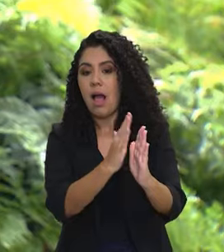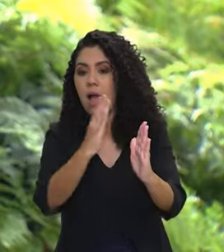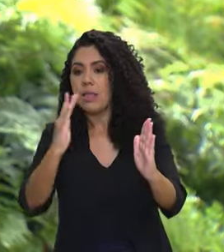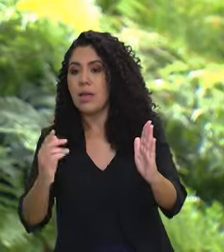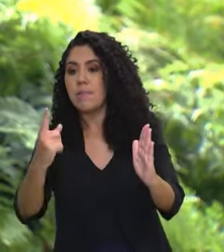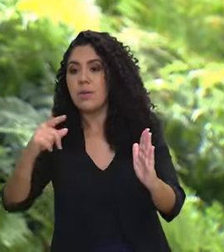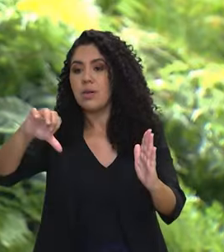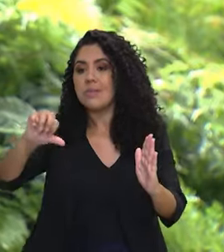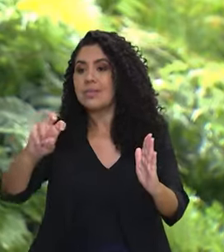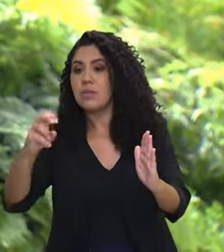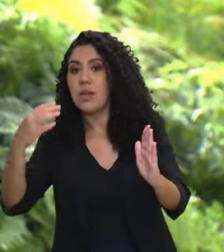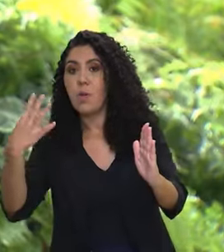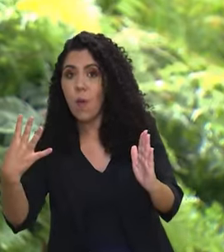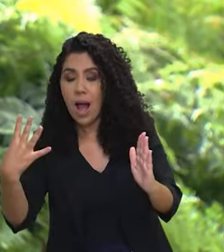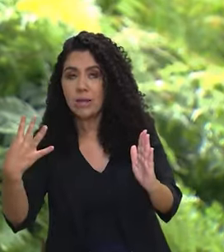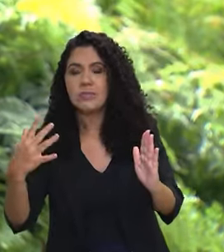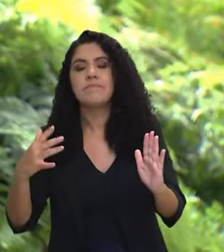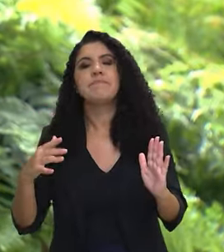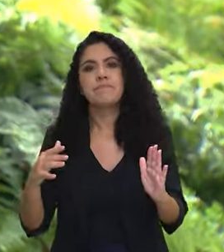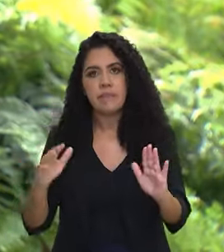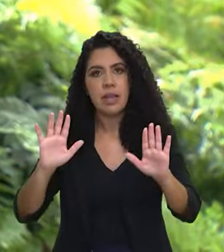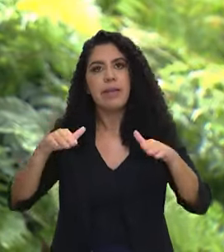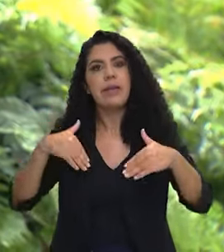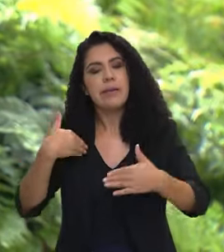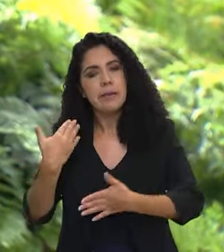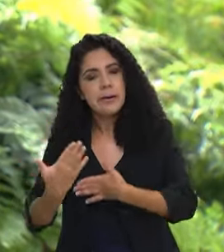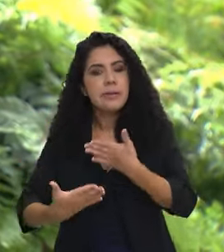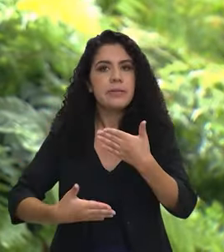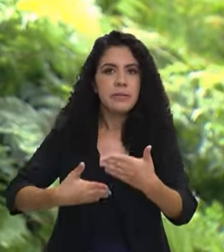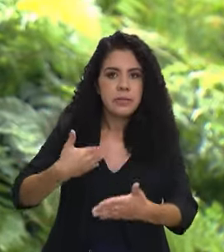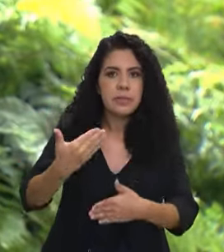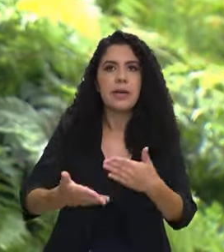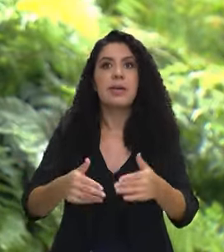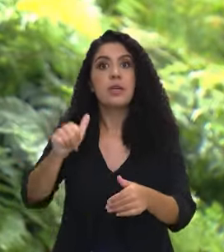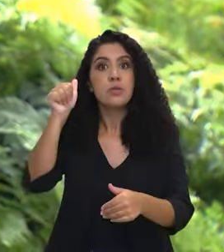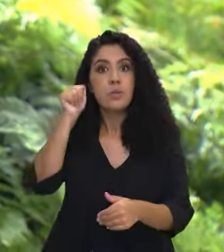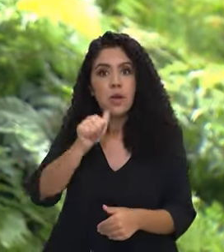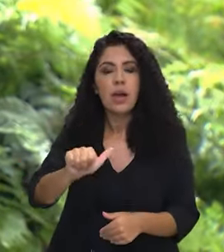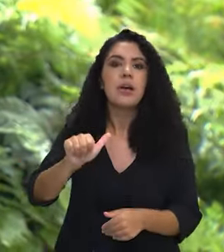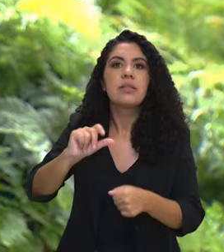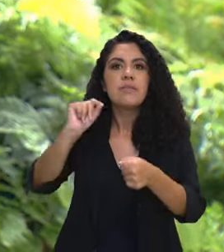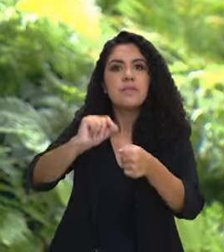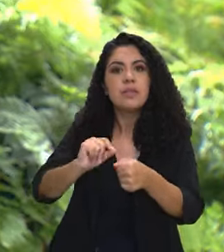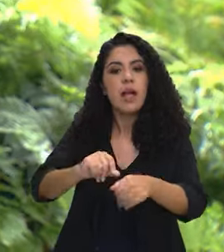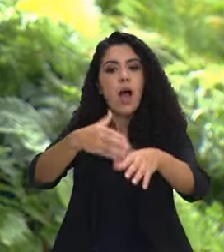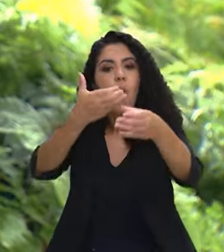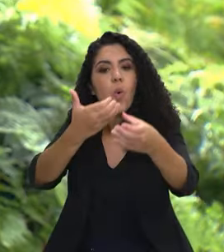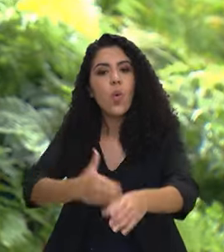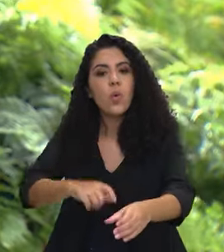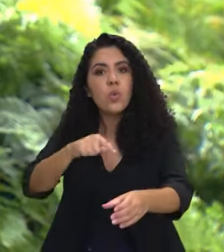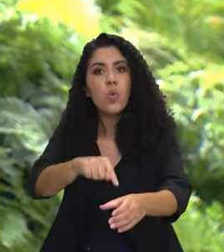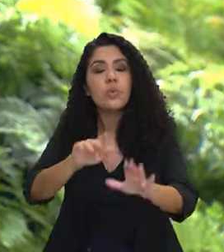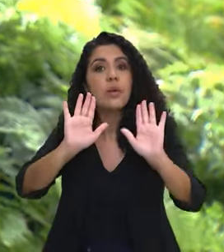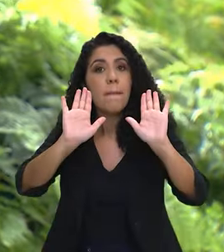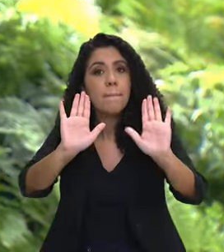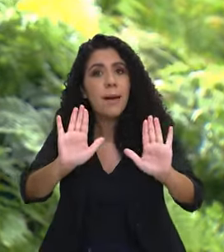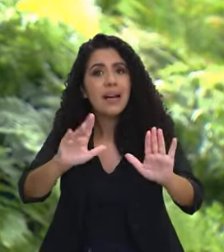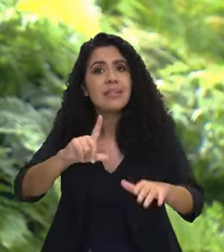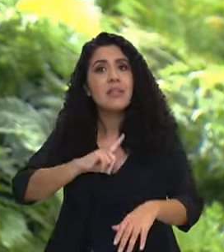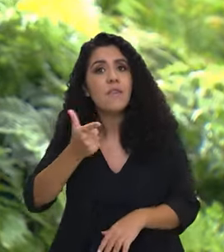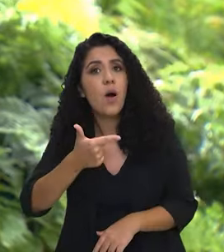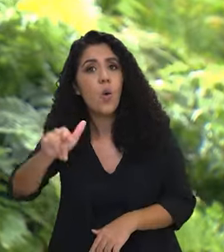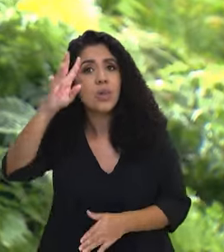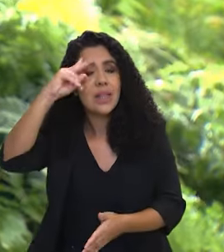1954. As mulheres voltam, então, a poder prestar o concurso. Mas logo acontece uma outra medida